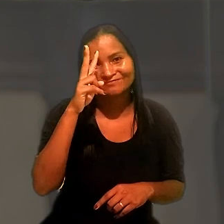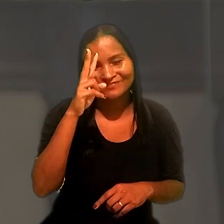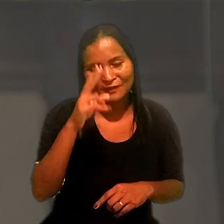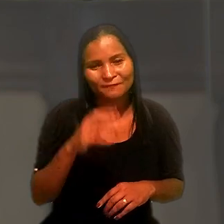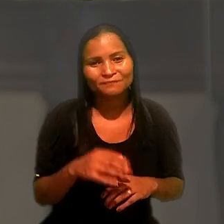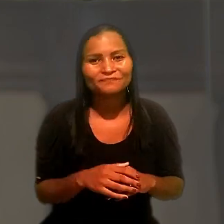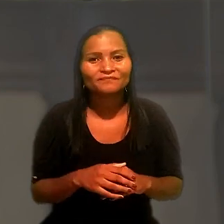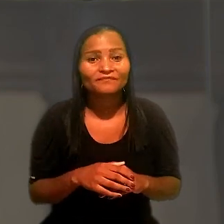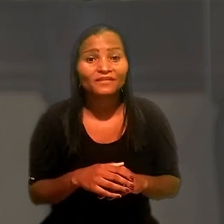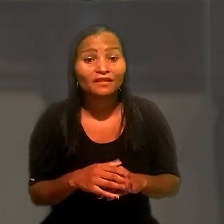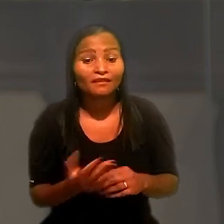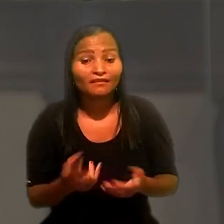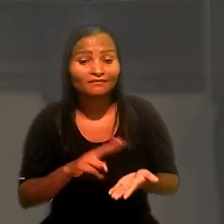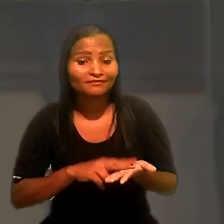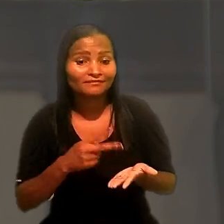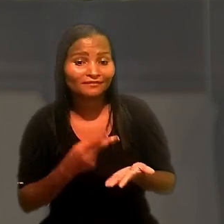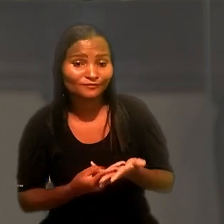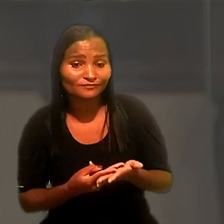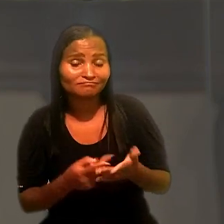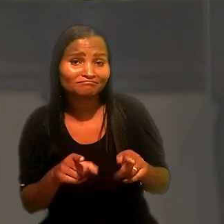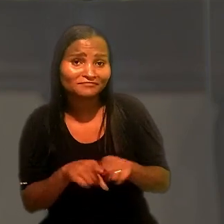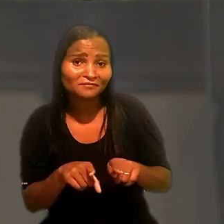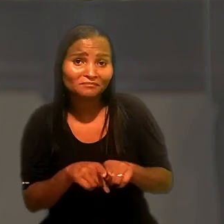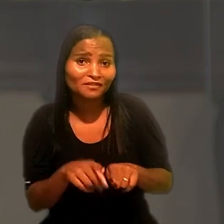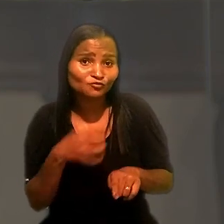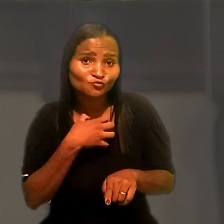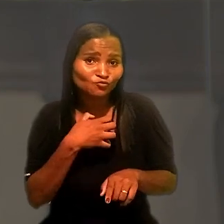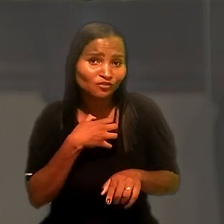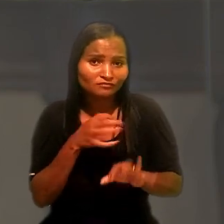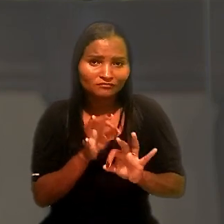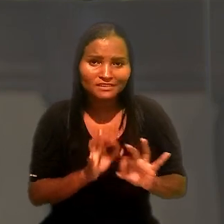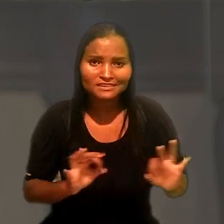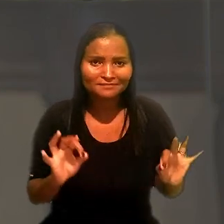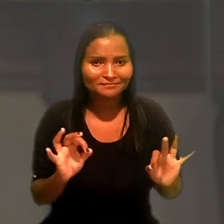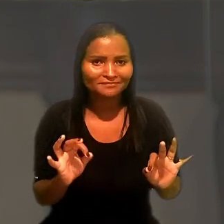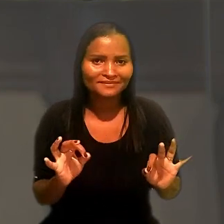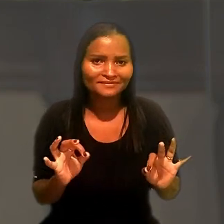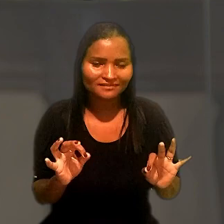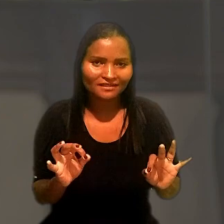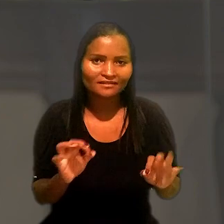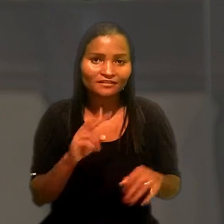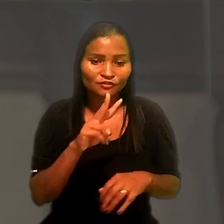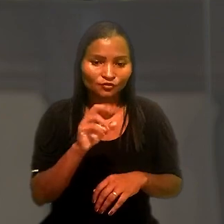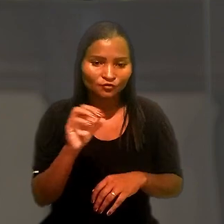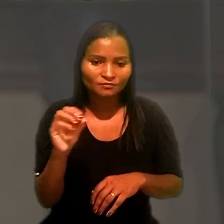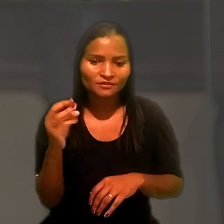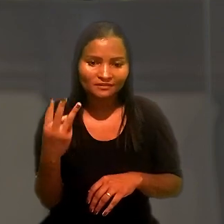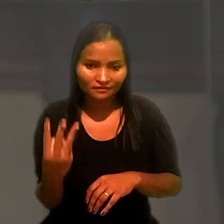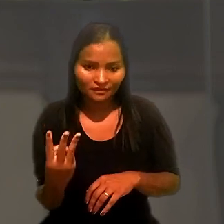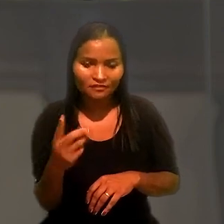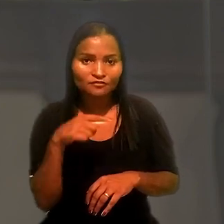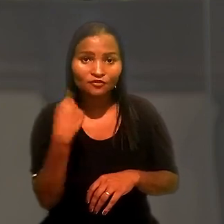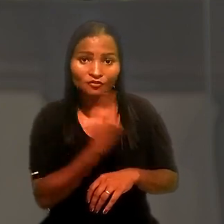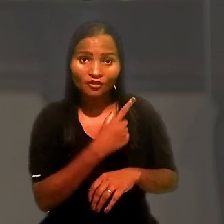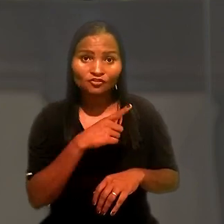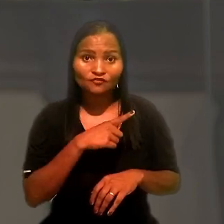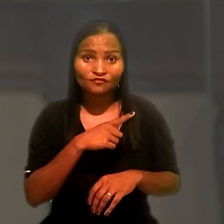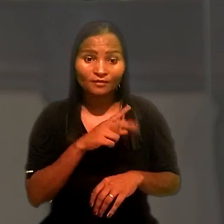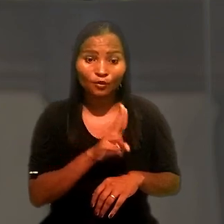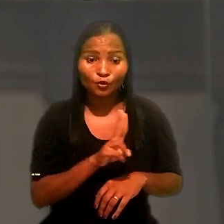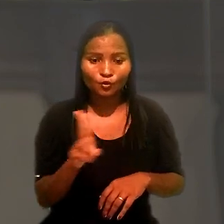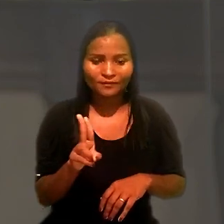histórica, né, e traduzo de forma até muito singela, porque em 2003 nós